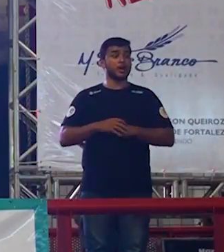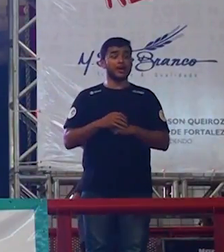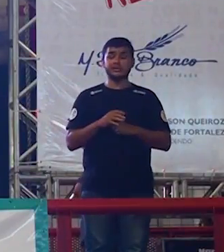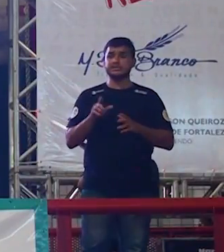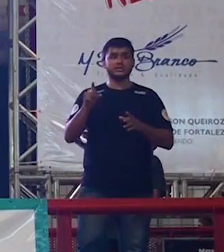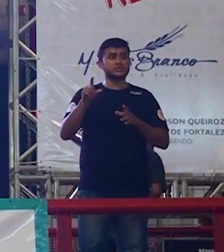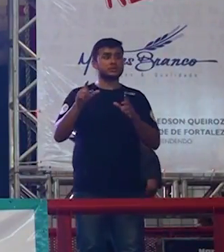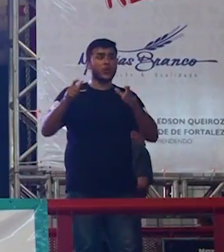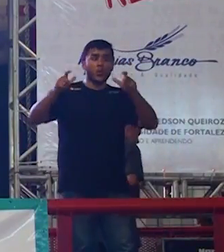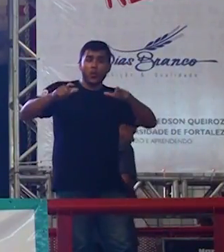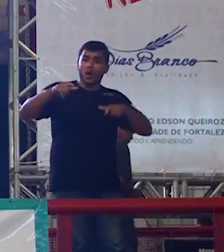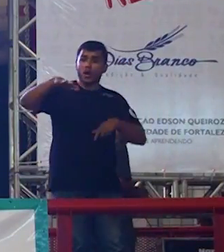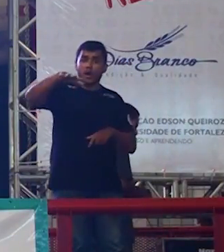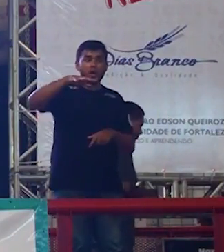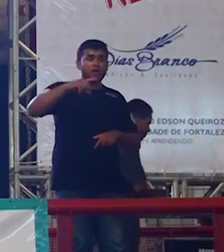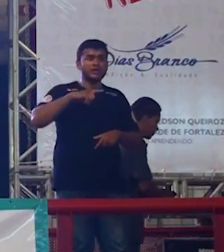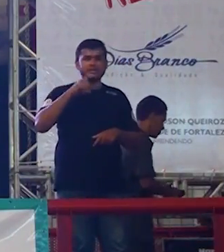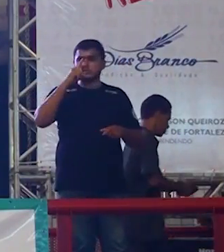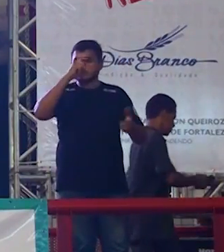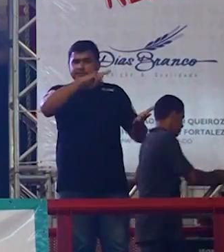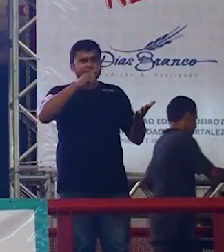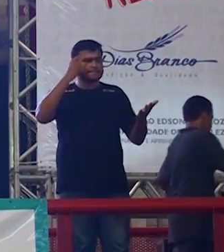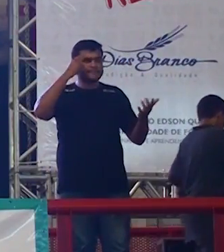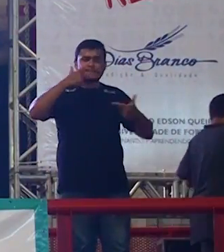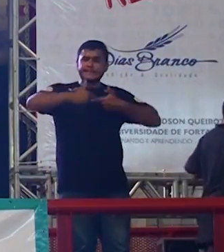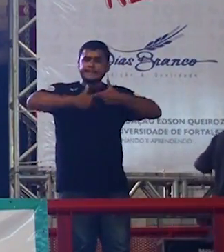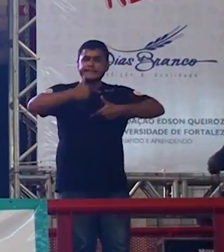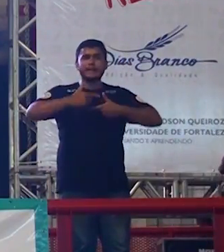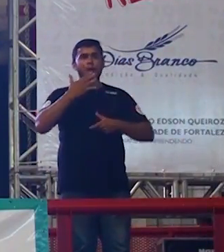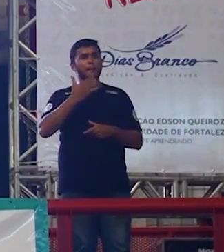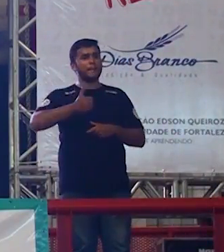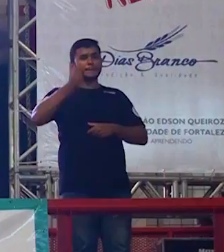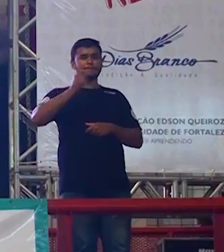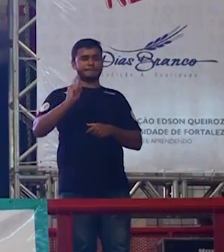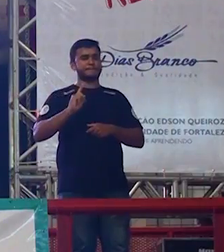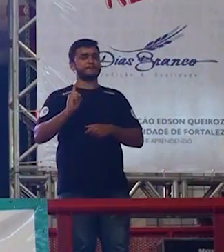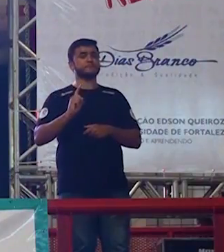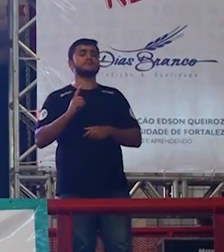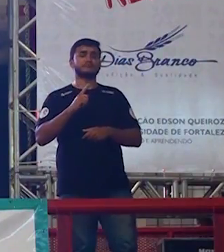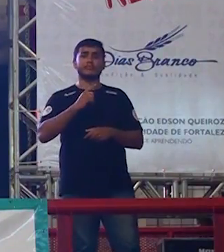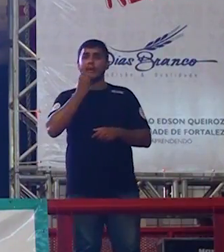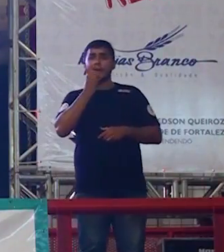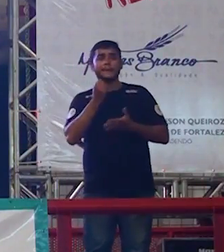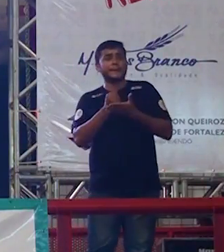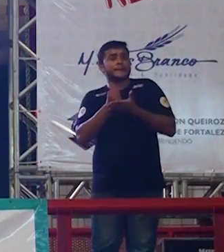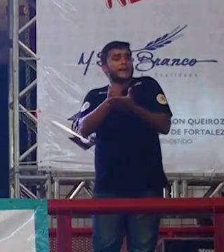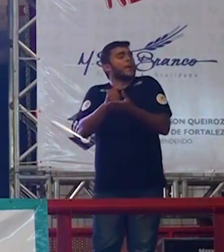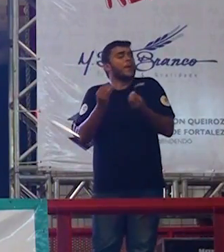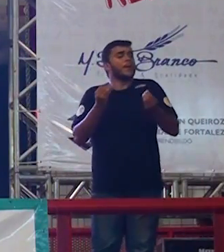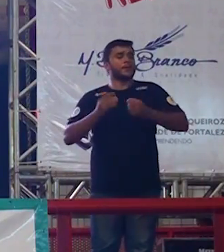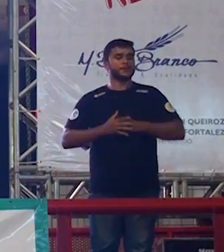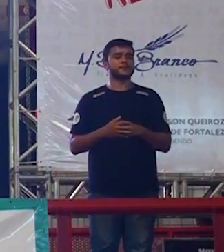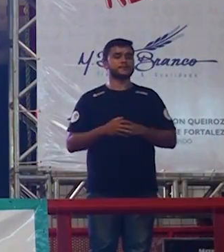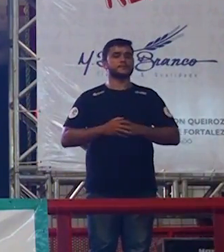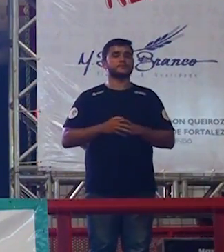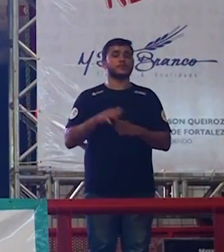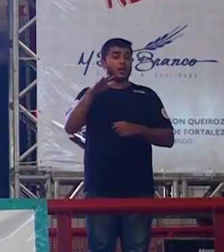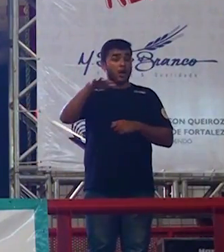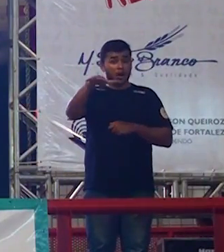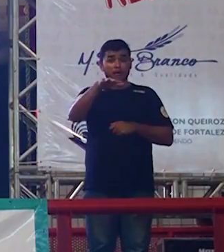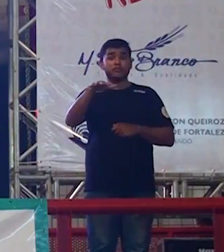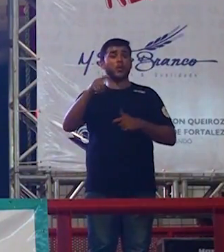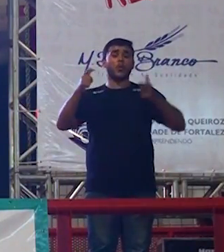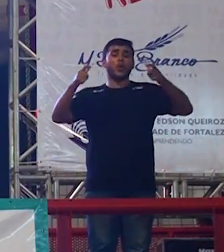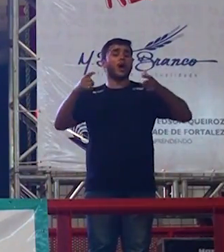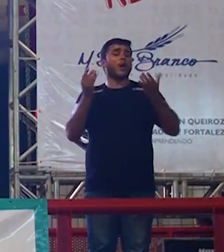influenciar negativamente no seu rendimento. E eu vou dizer o que é bom que tenha no seu ambiente de estudos.